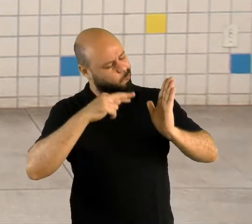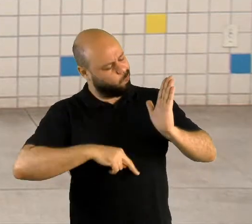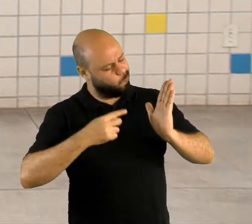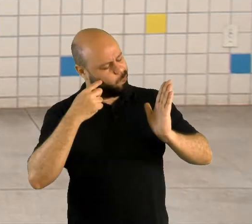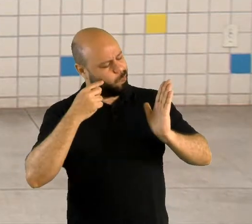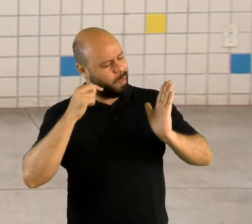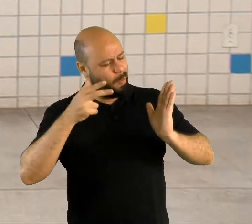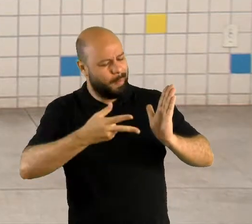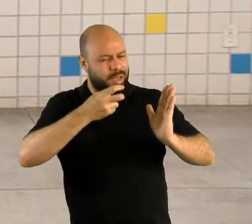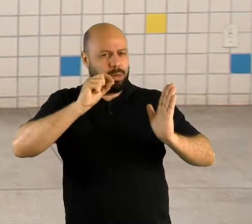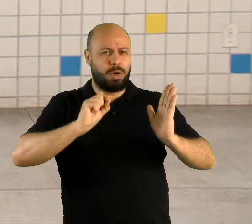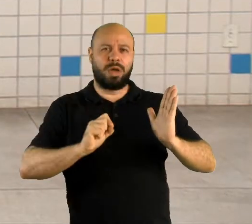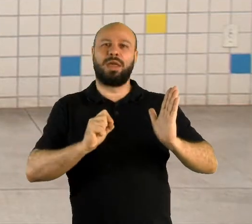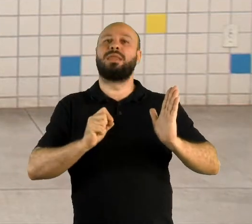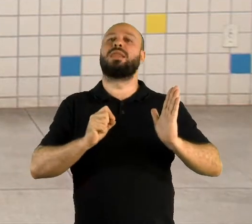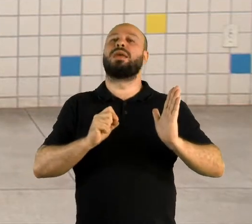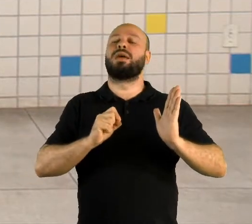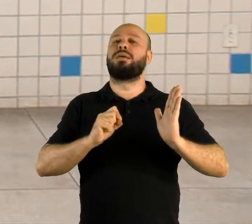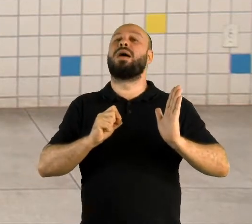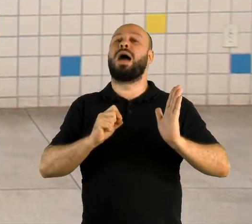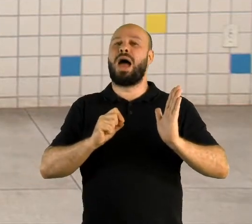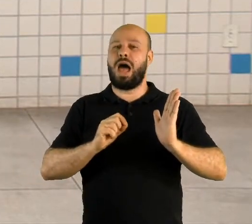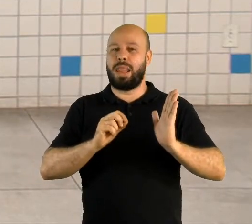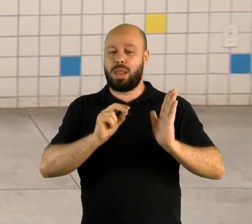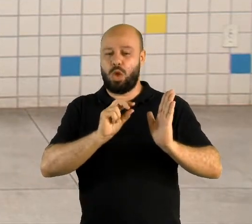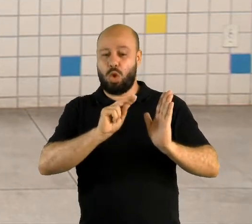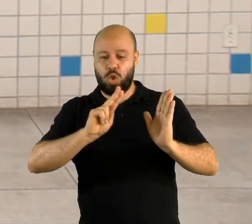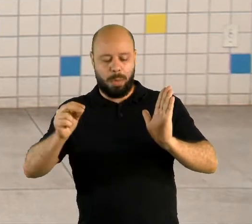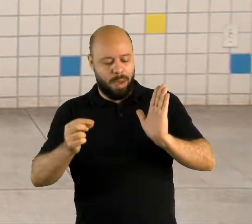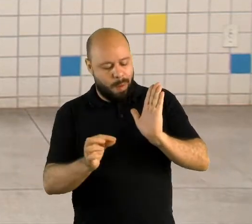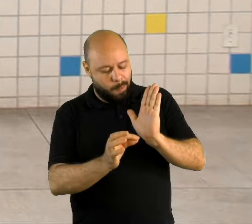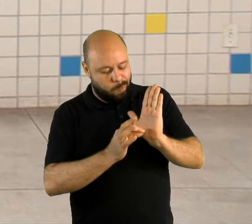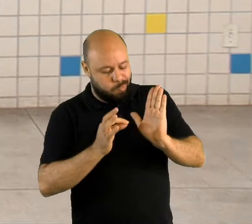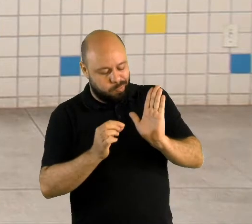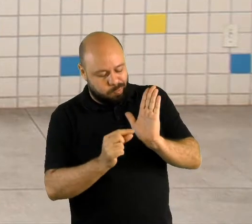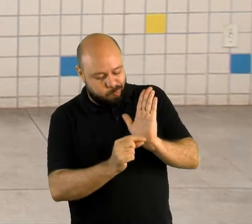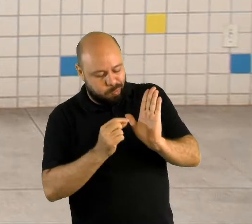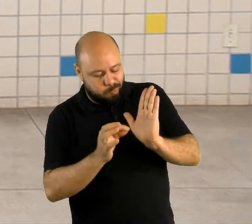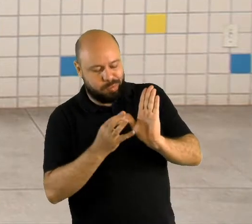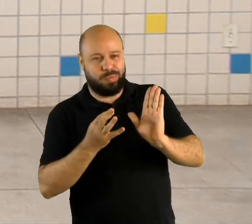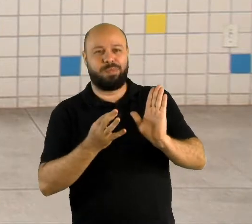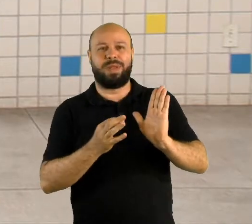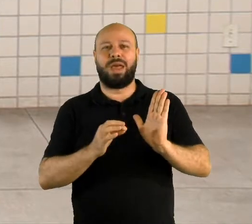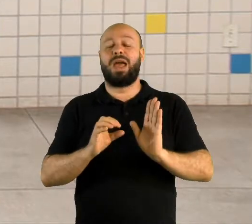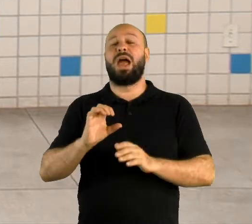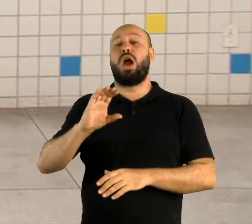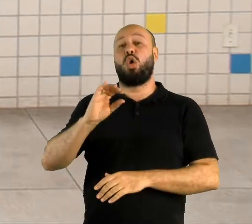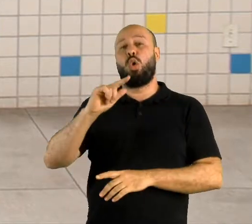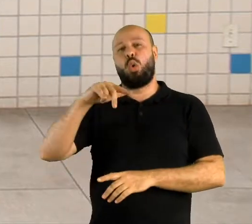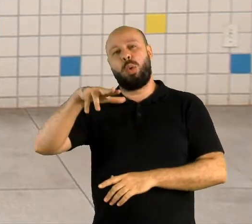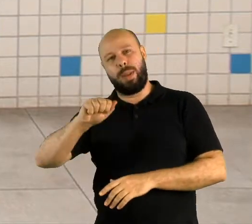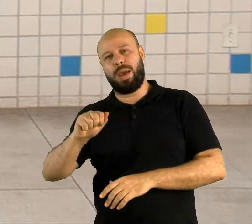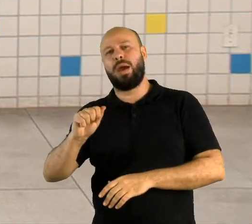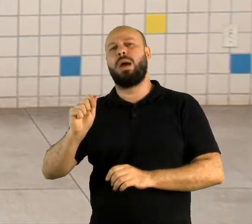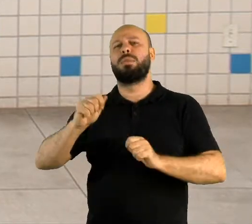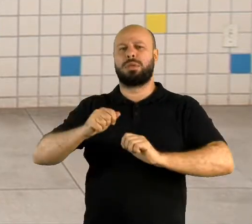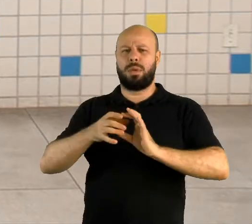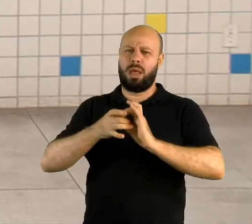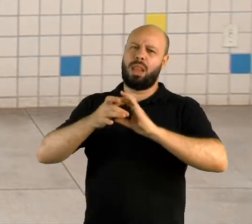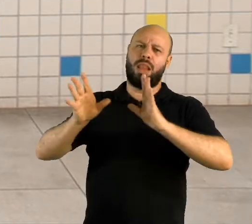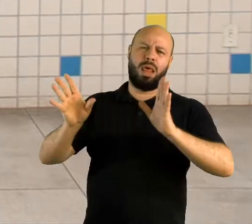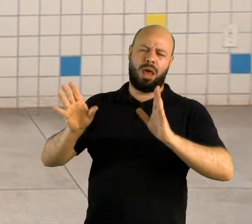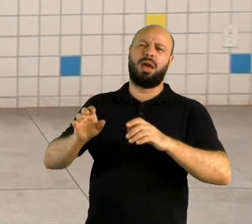vão ver lá a matéria assinada com uma coluna. Tem sempre colunas disponíveis nesses